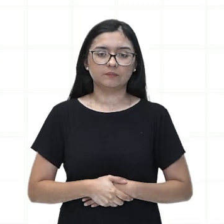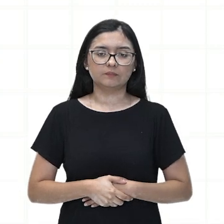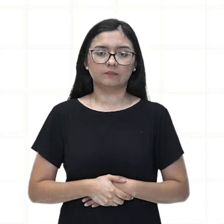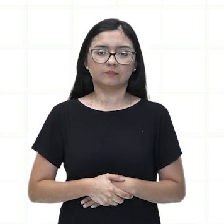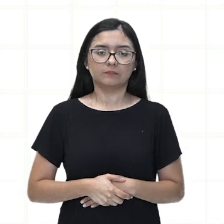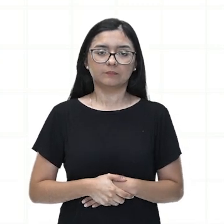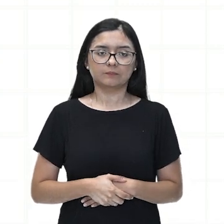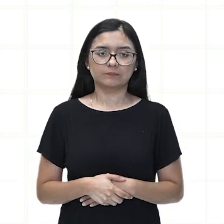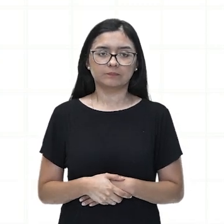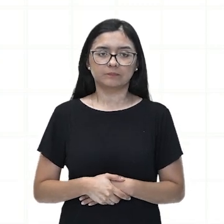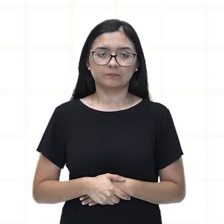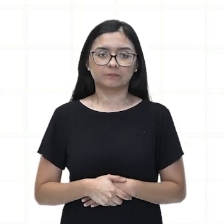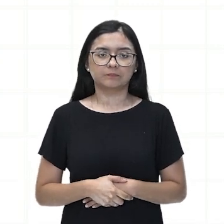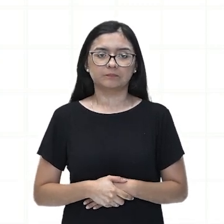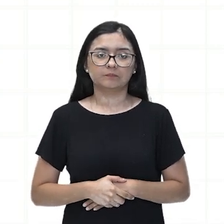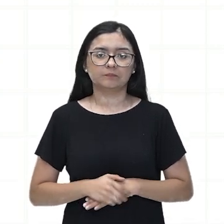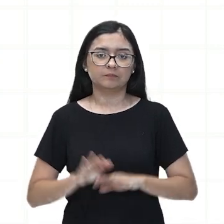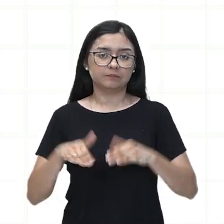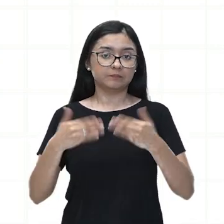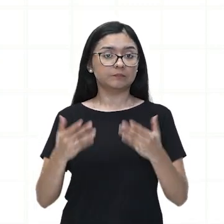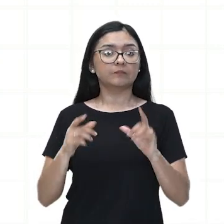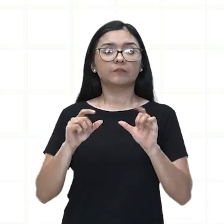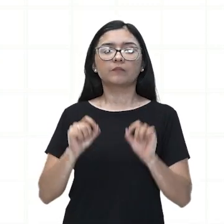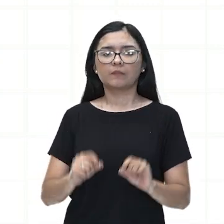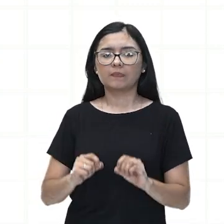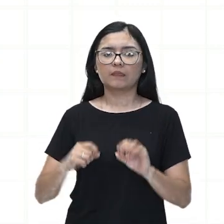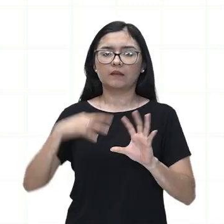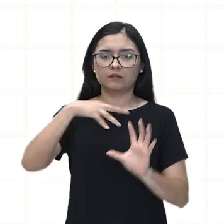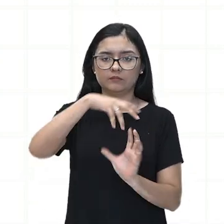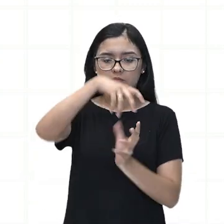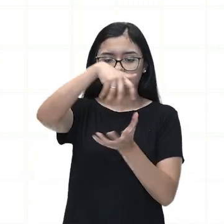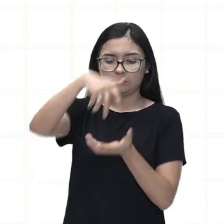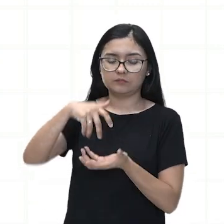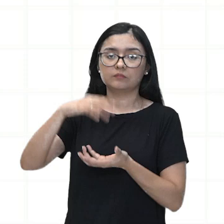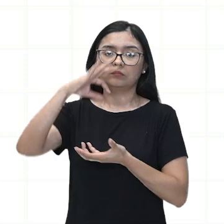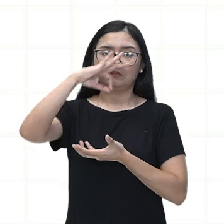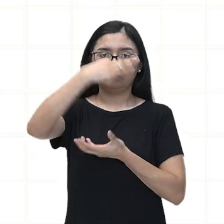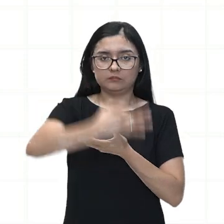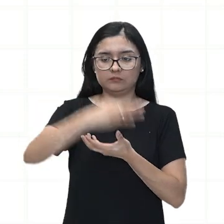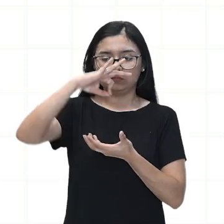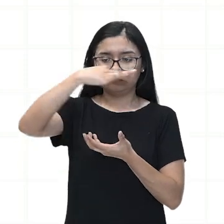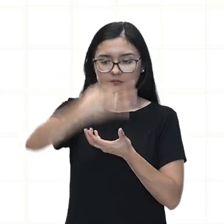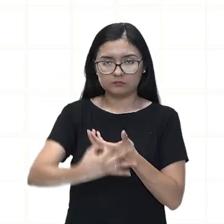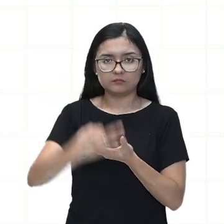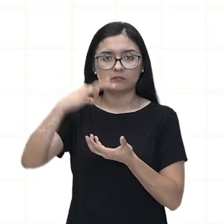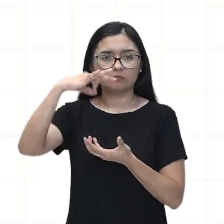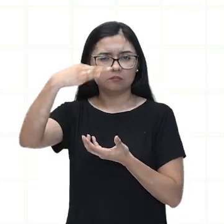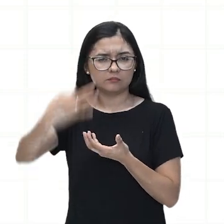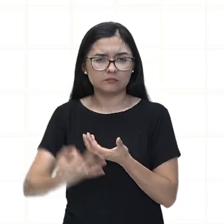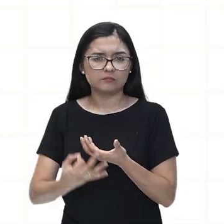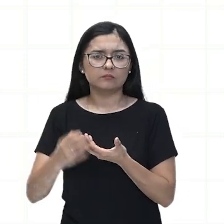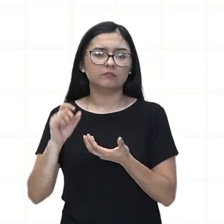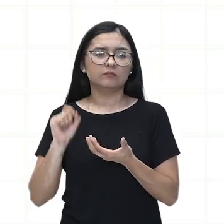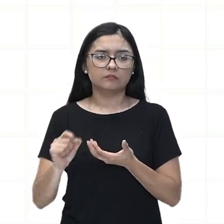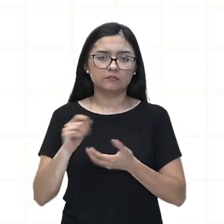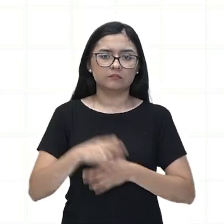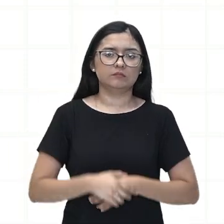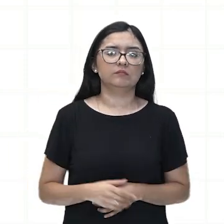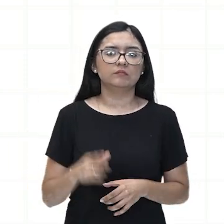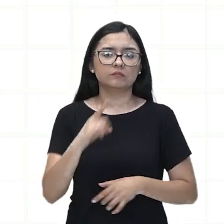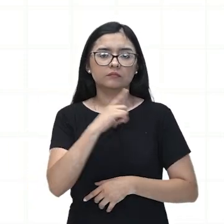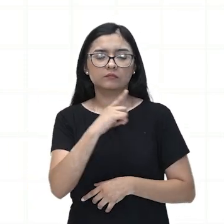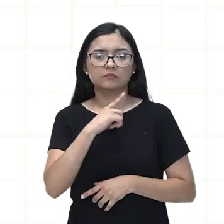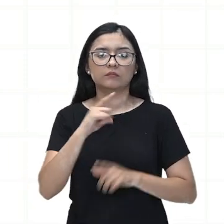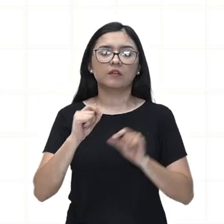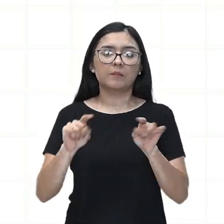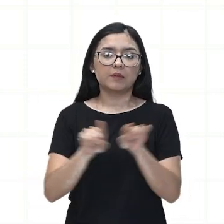E os meridianos são as linhas verticais imaginárias que ligam os polos e dividem o nosso